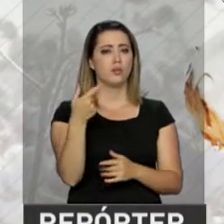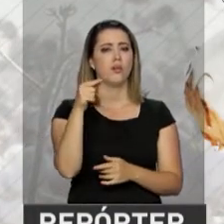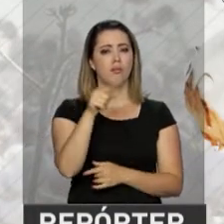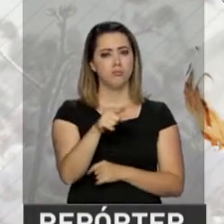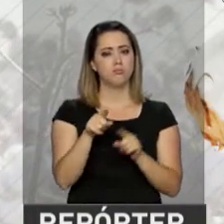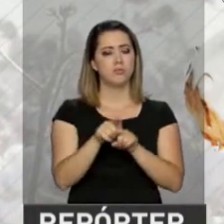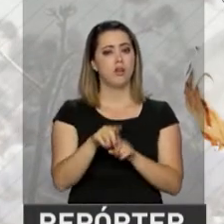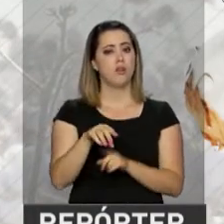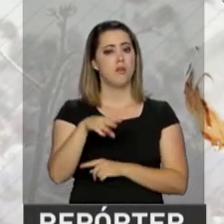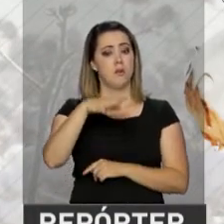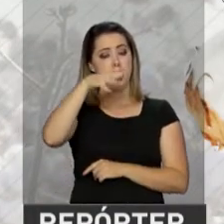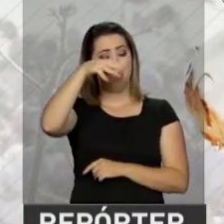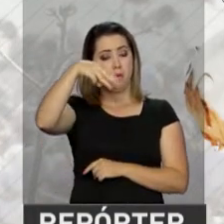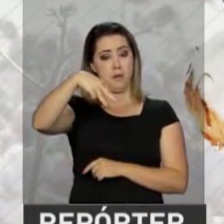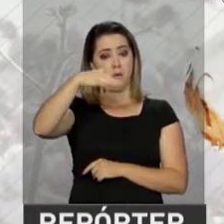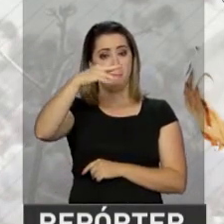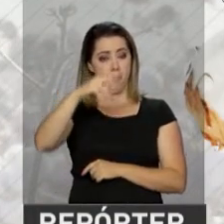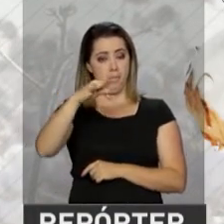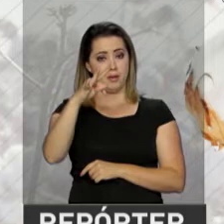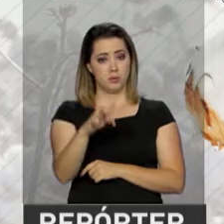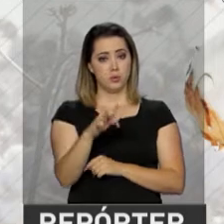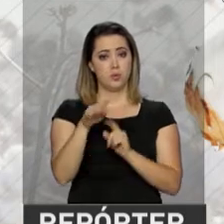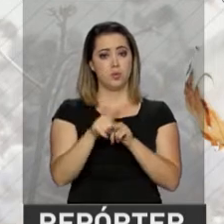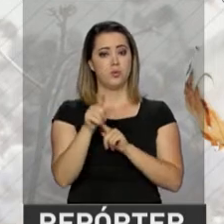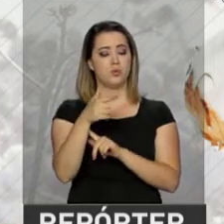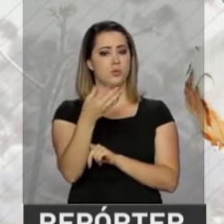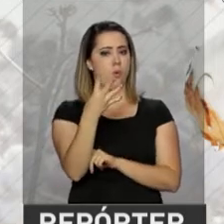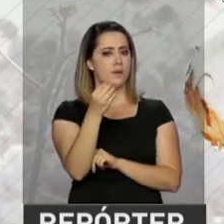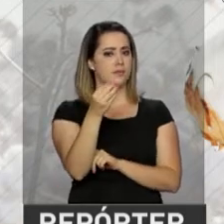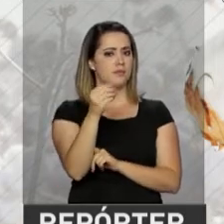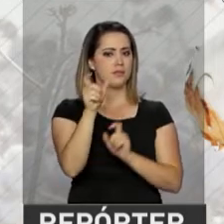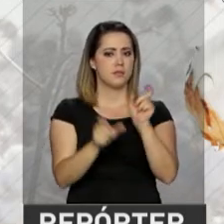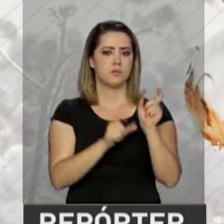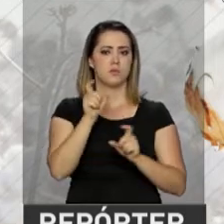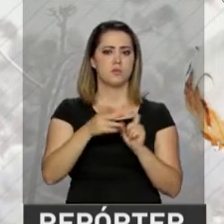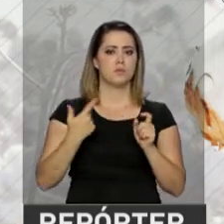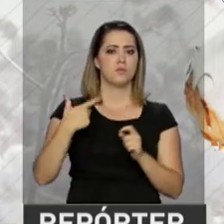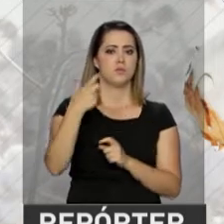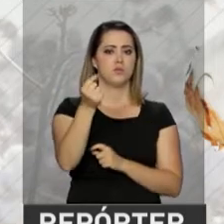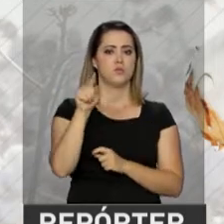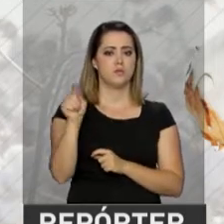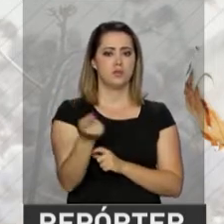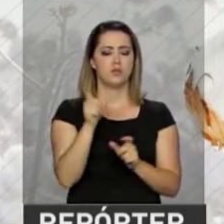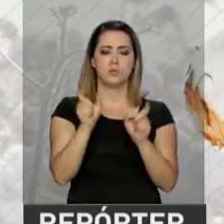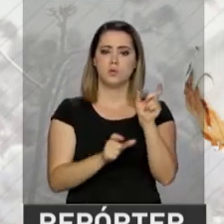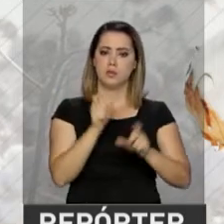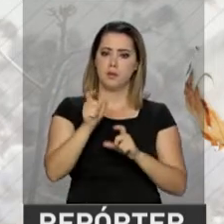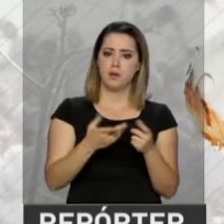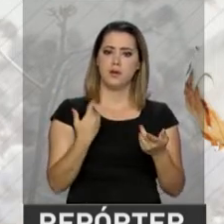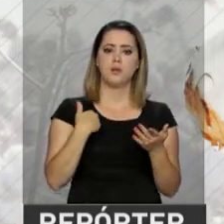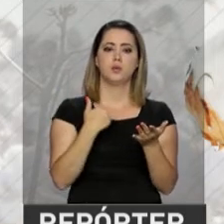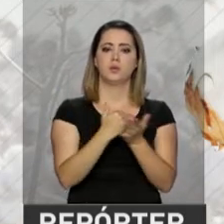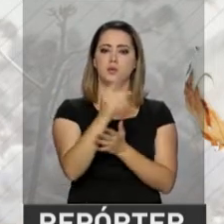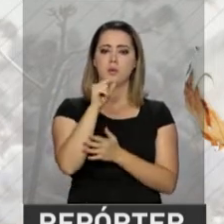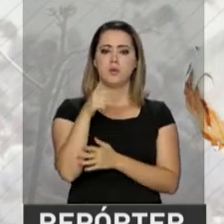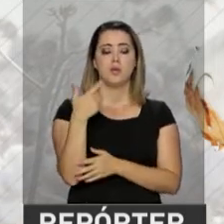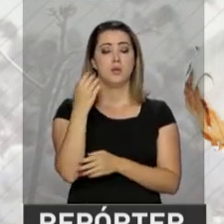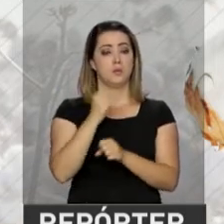400 produtores e mais de 20 mil trabalhadores diretos e indiretos que na safra 2006/2007